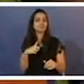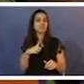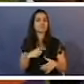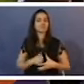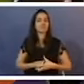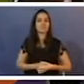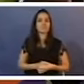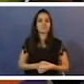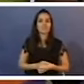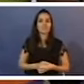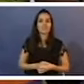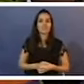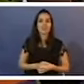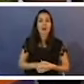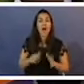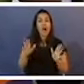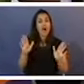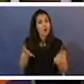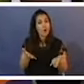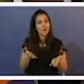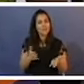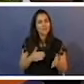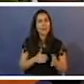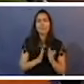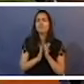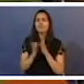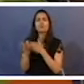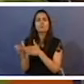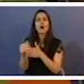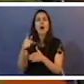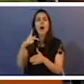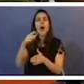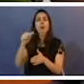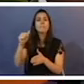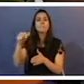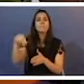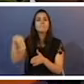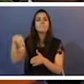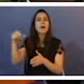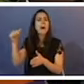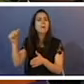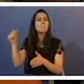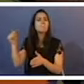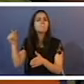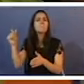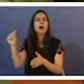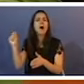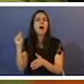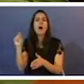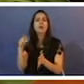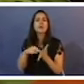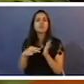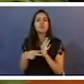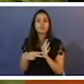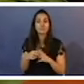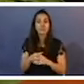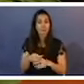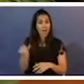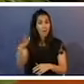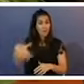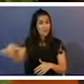o tio Pampa quando a gente fala então do Pampa que é isso aí pessoal o Pump é um ambiente